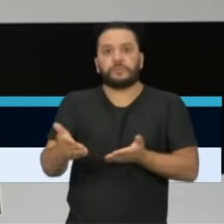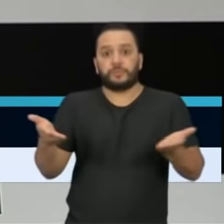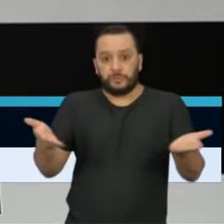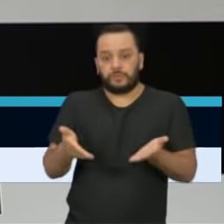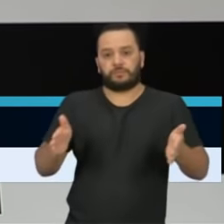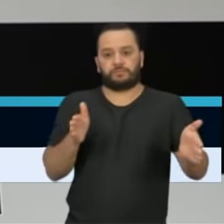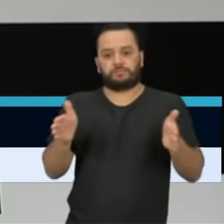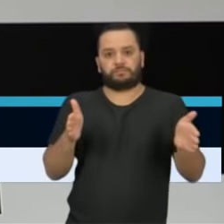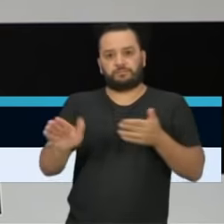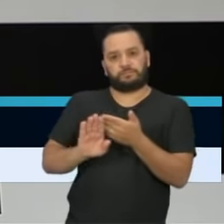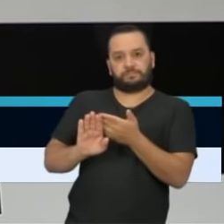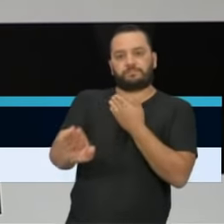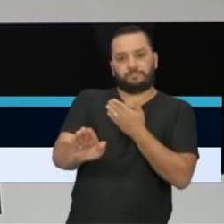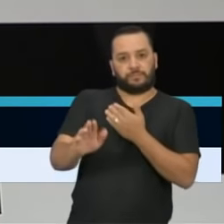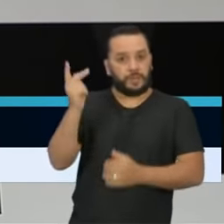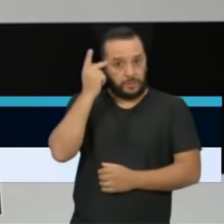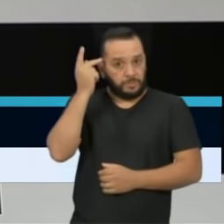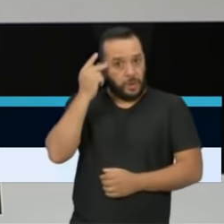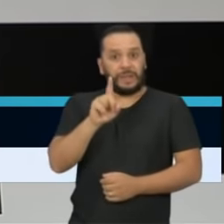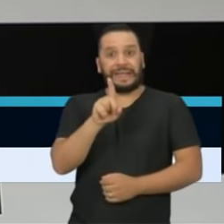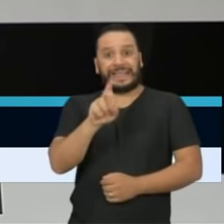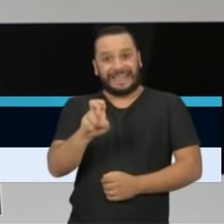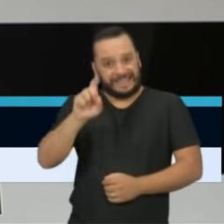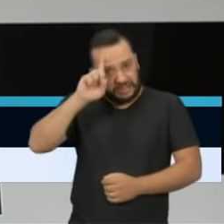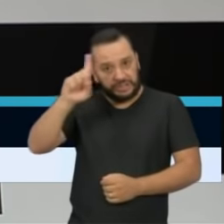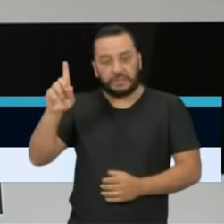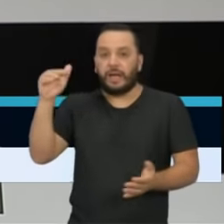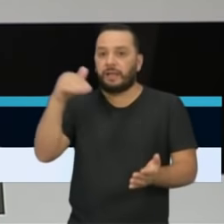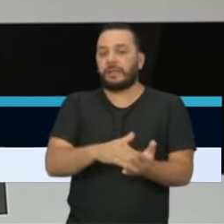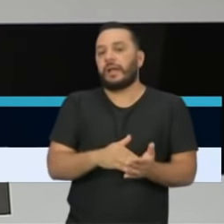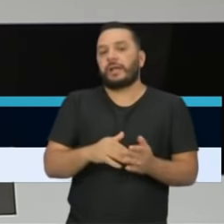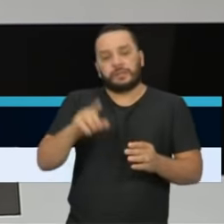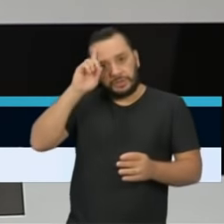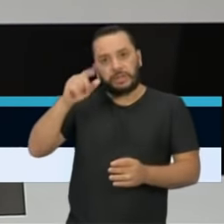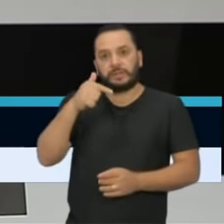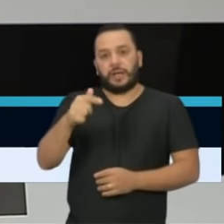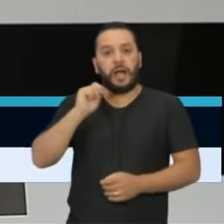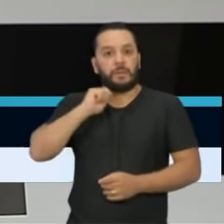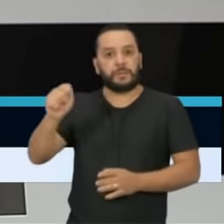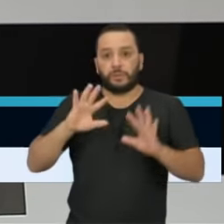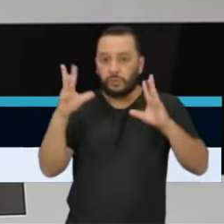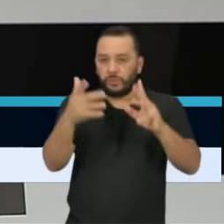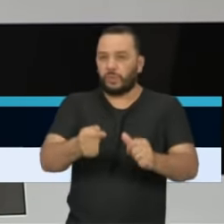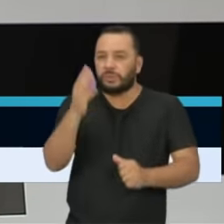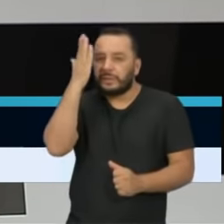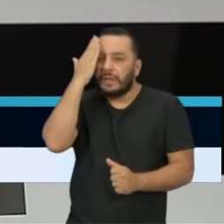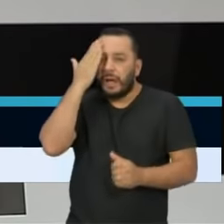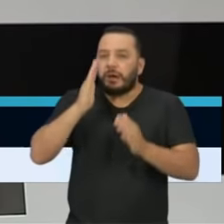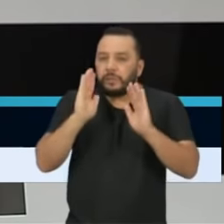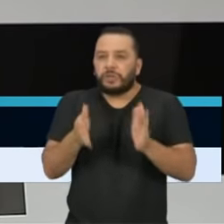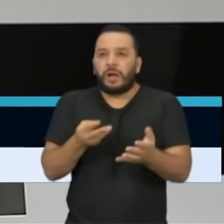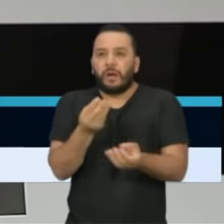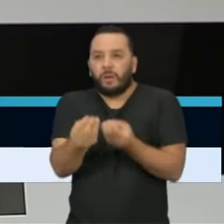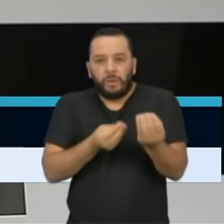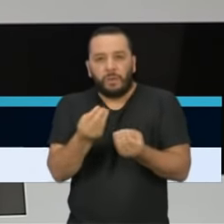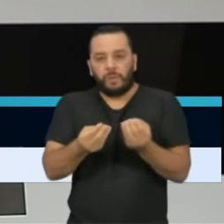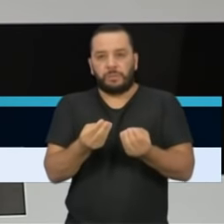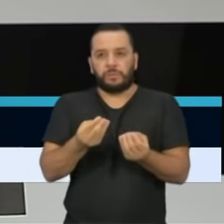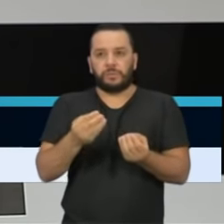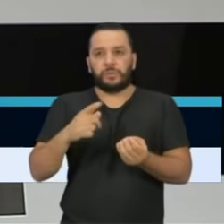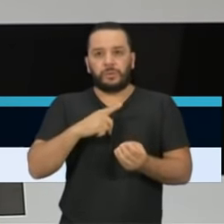do Estado de São Paulo, pelo prazo de 15 dias até 7 de abril. Todos já sabem os aspectos que correspondem a